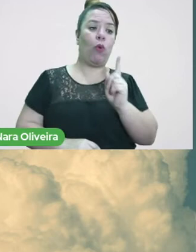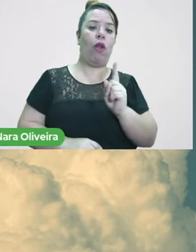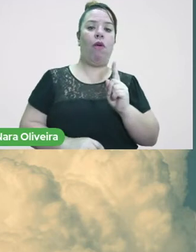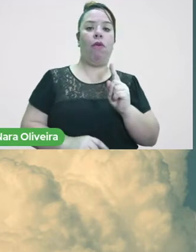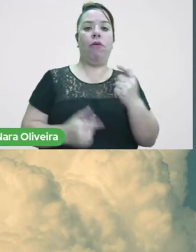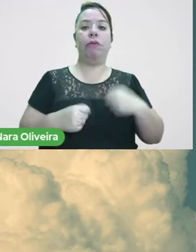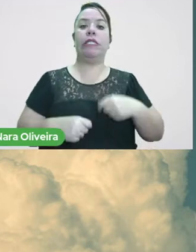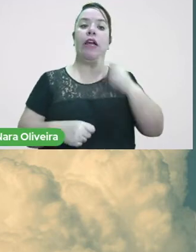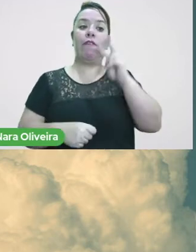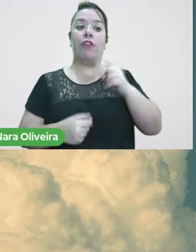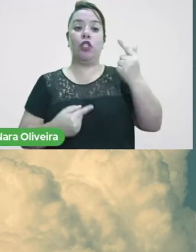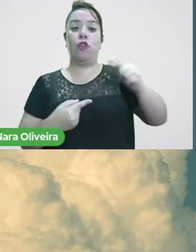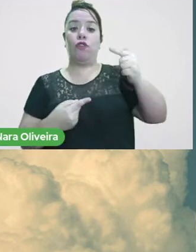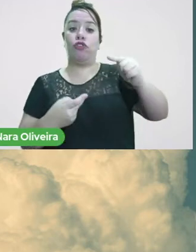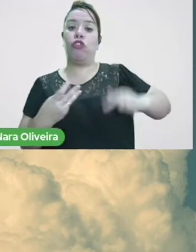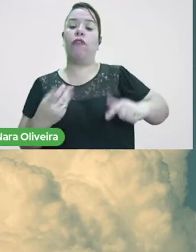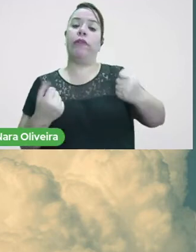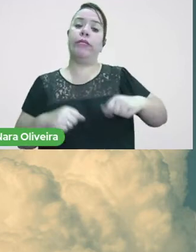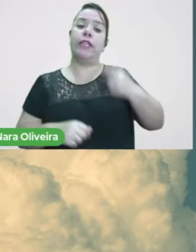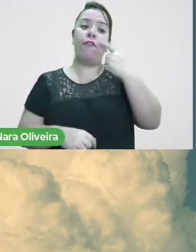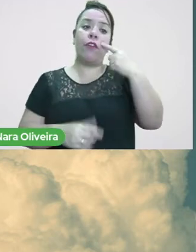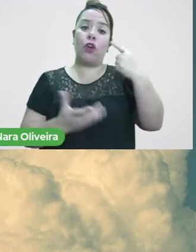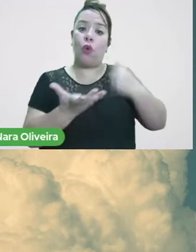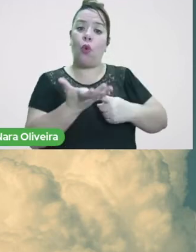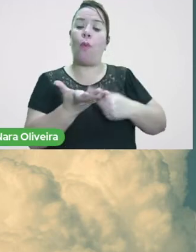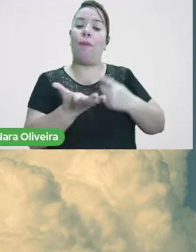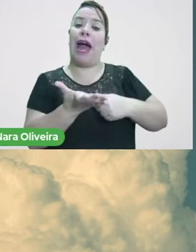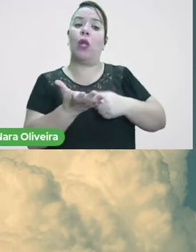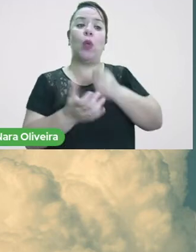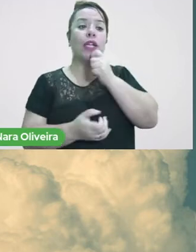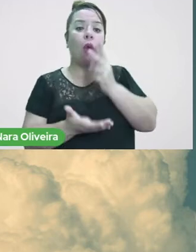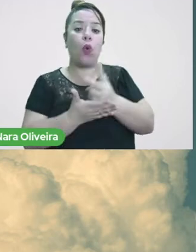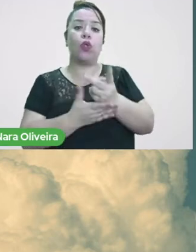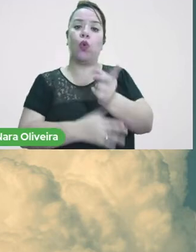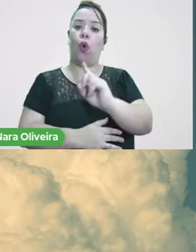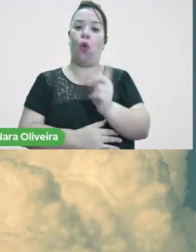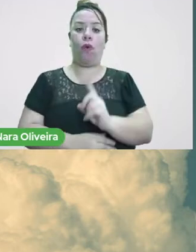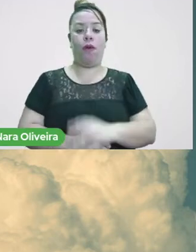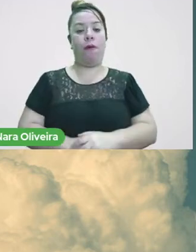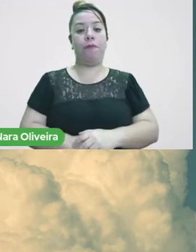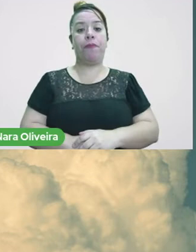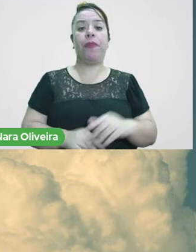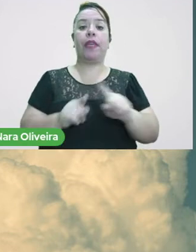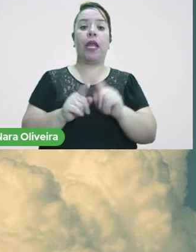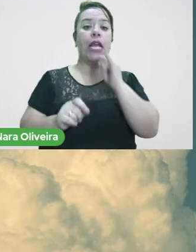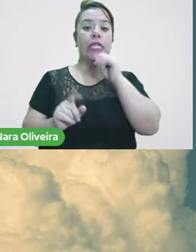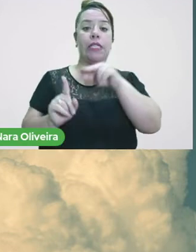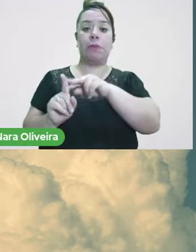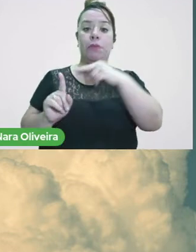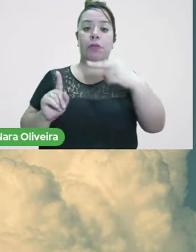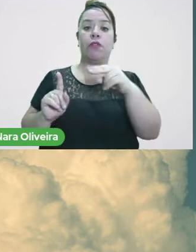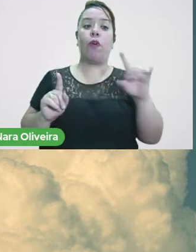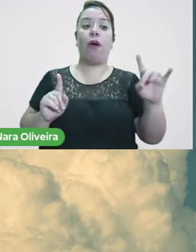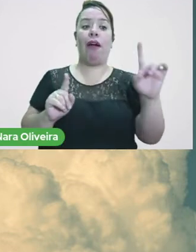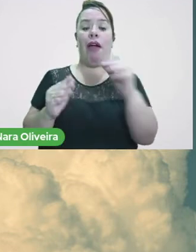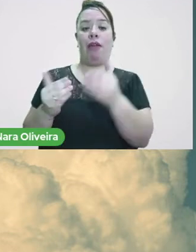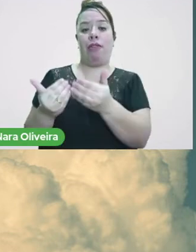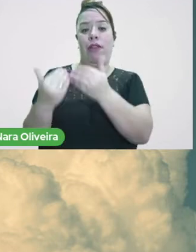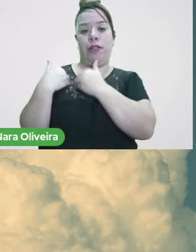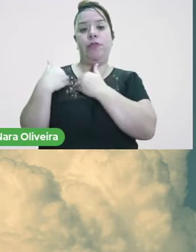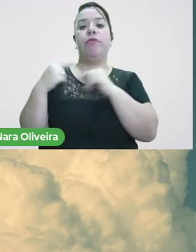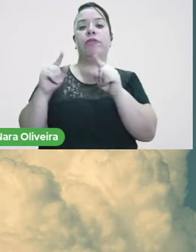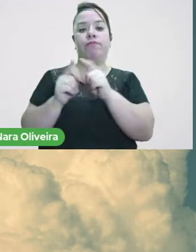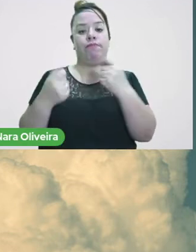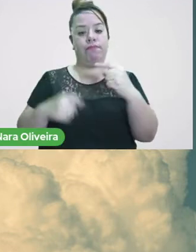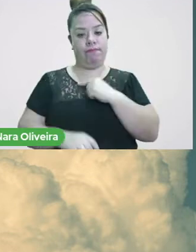ser revisitado. A perspectiva de todos os papéis, então, eu acho que